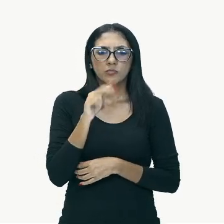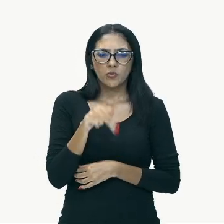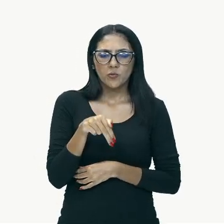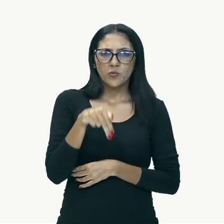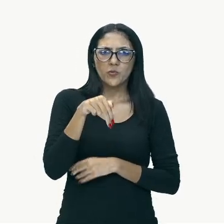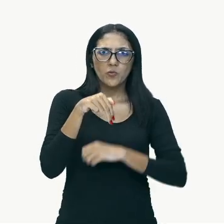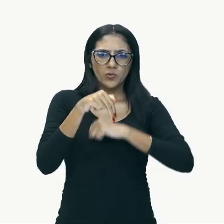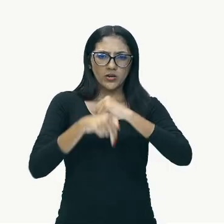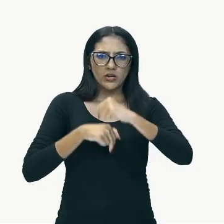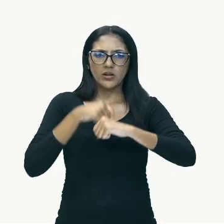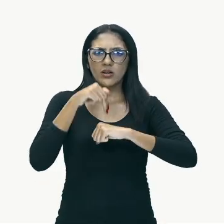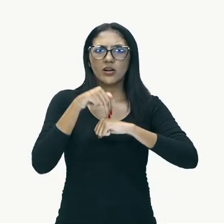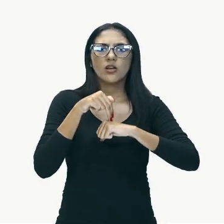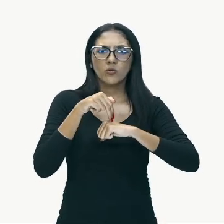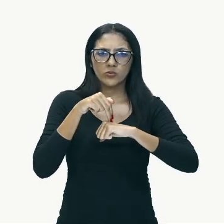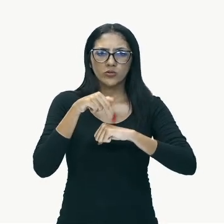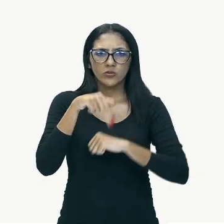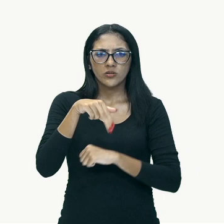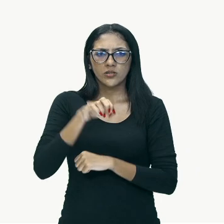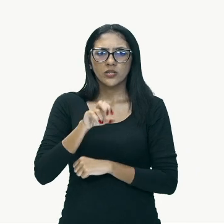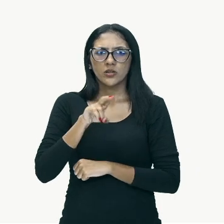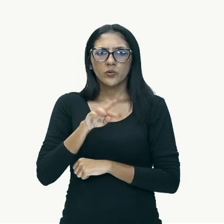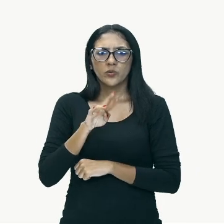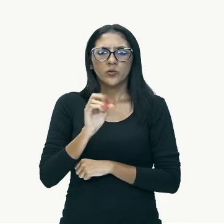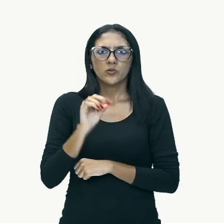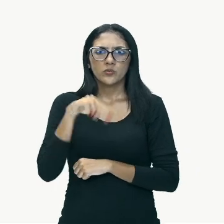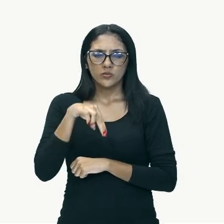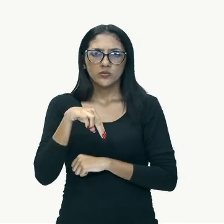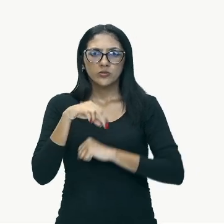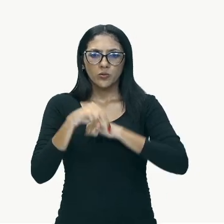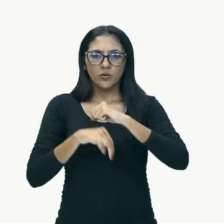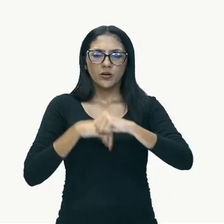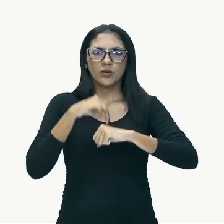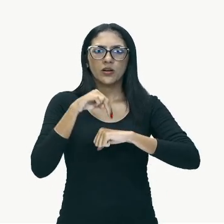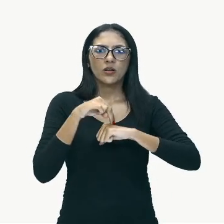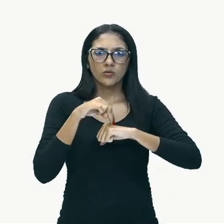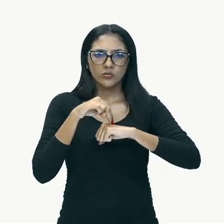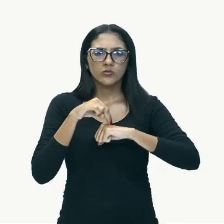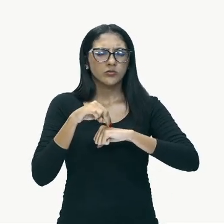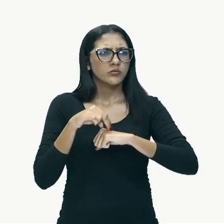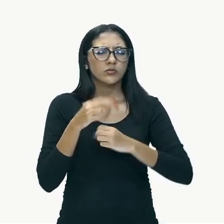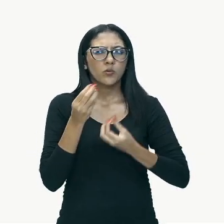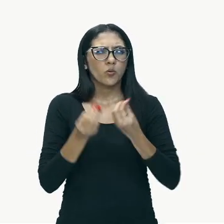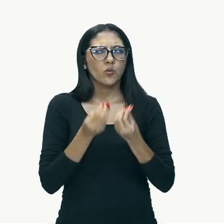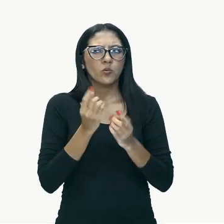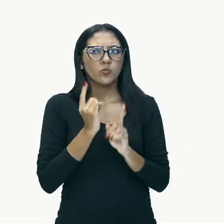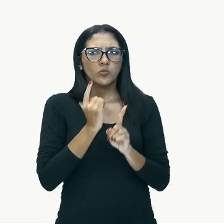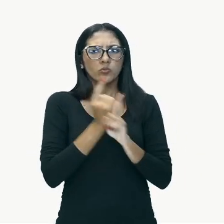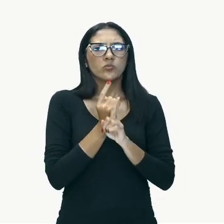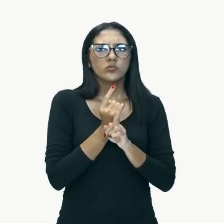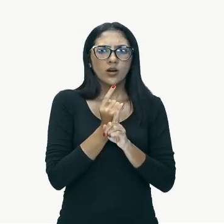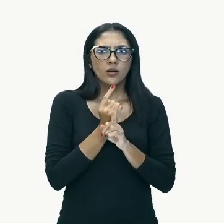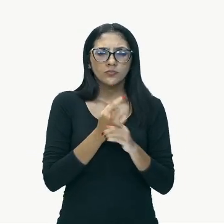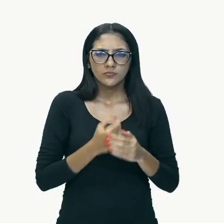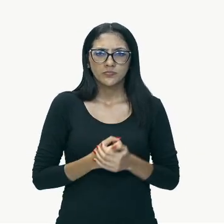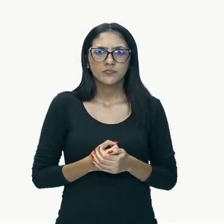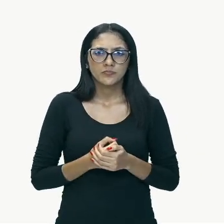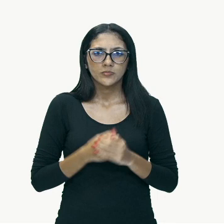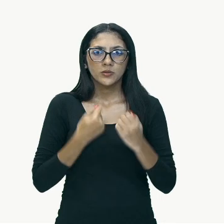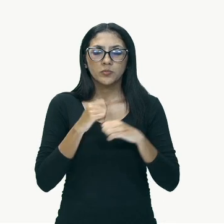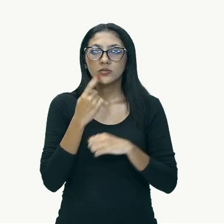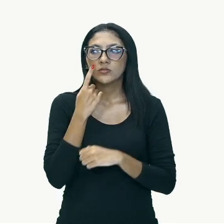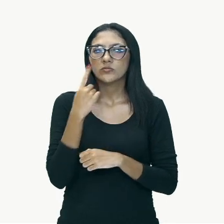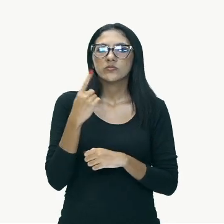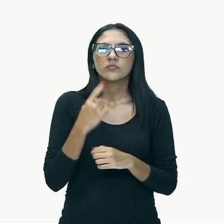é igual ao número de prótons mais o número de nêutrons. Então, se eu quero saber o número de nêutrons, eu pego a massa, que é